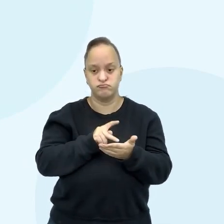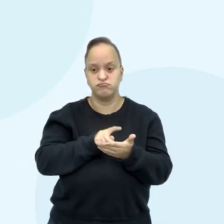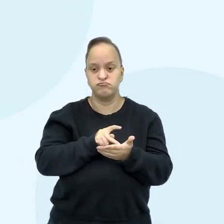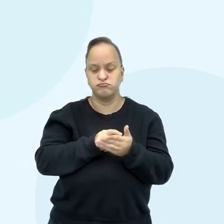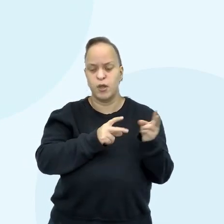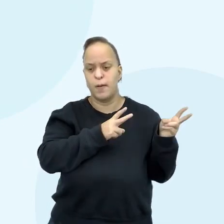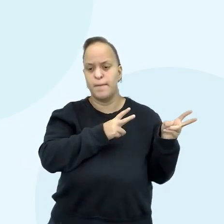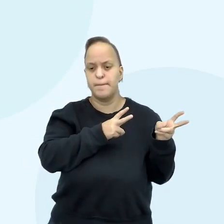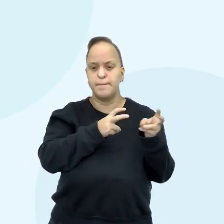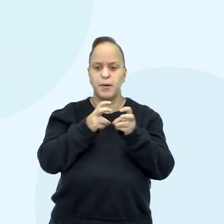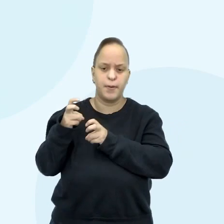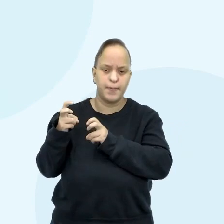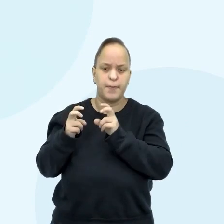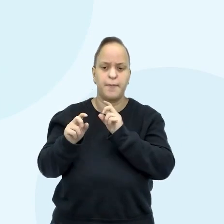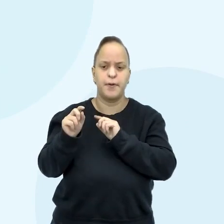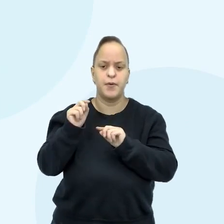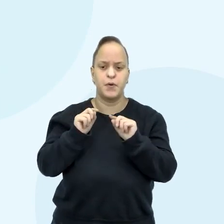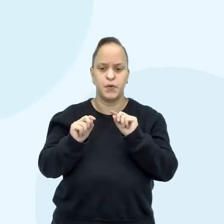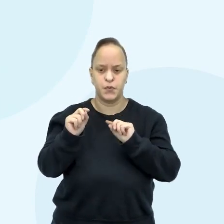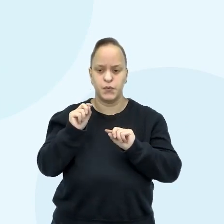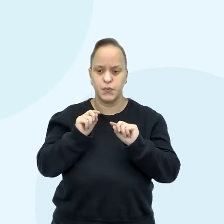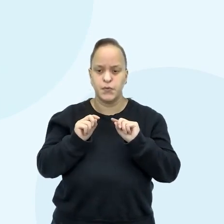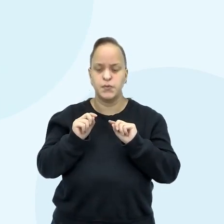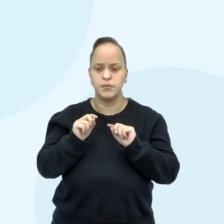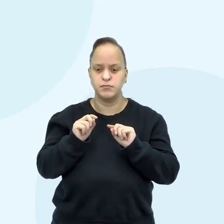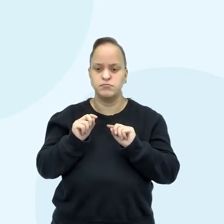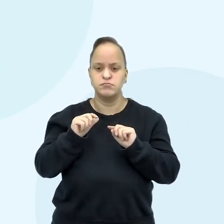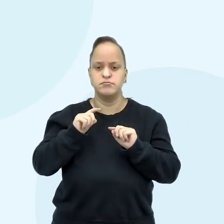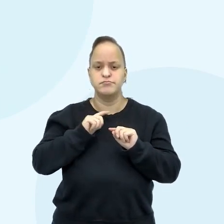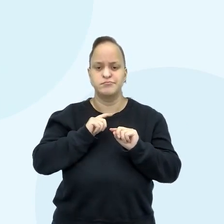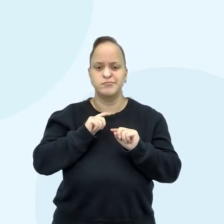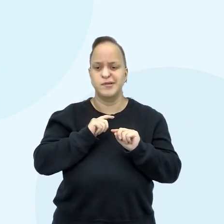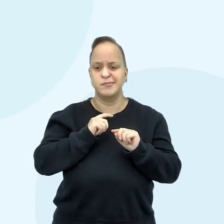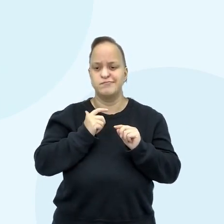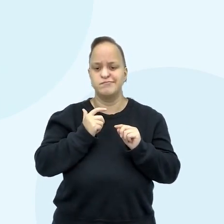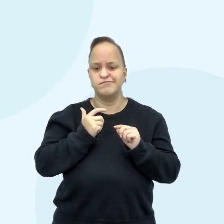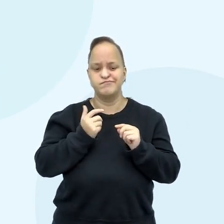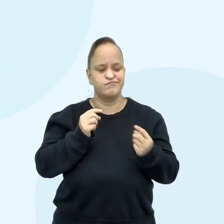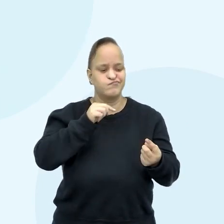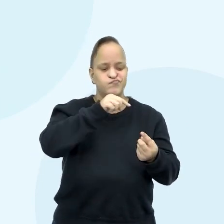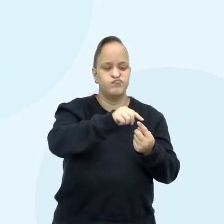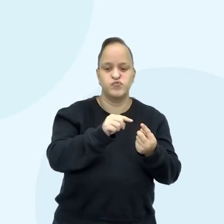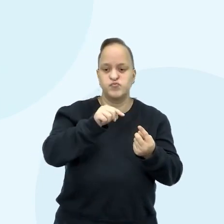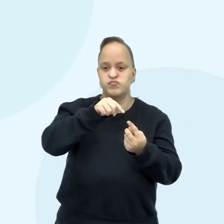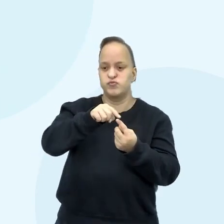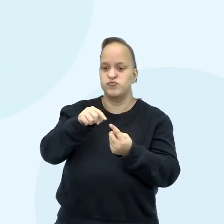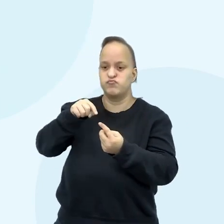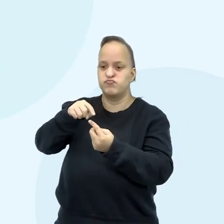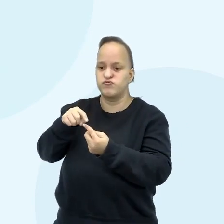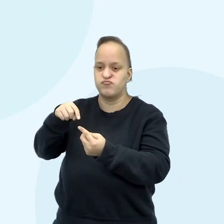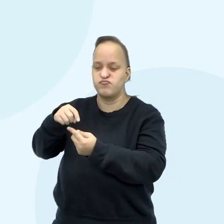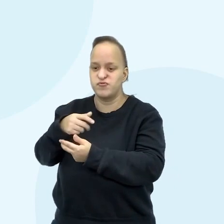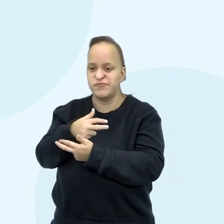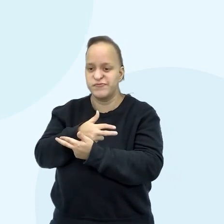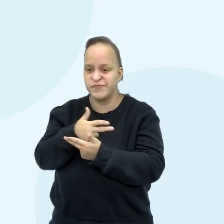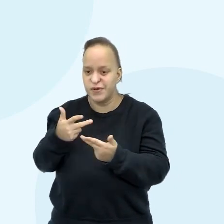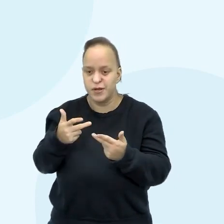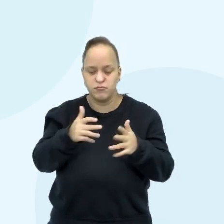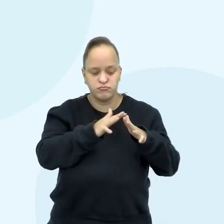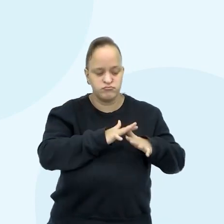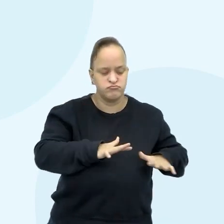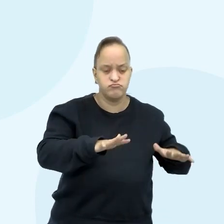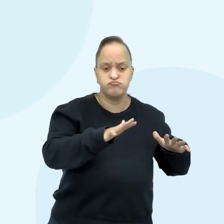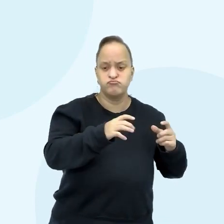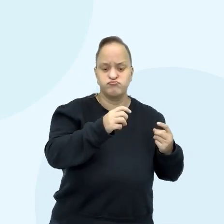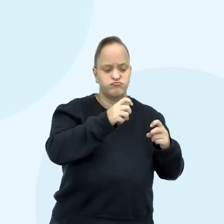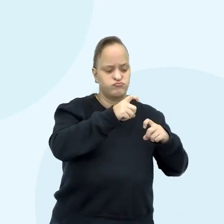perceber nesses slides diversas aplicações dos elementos radioativos, né, tanto na área médica quanto na